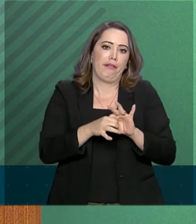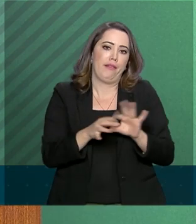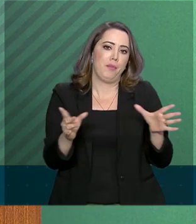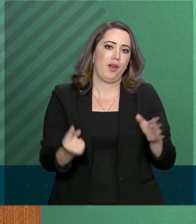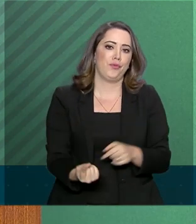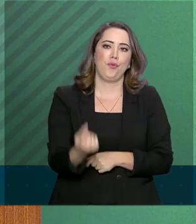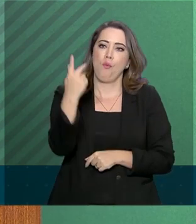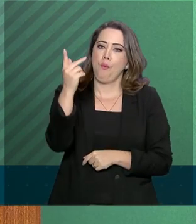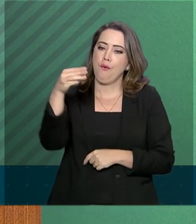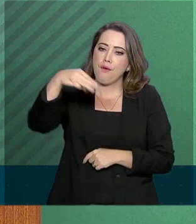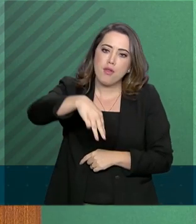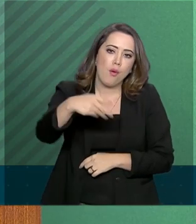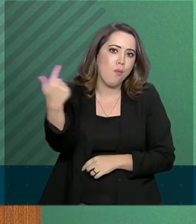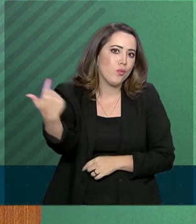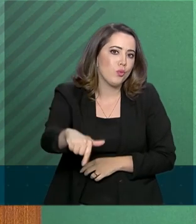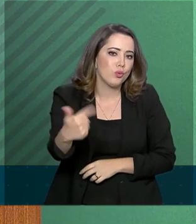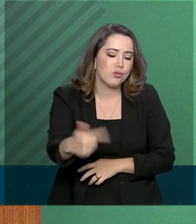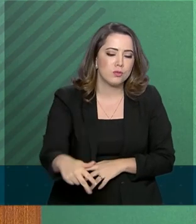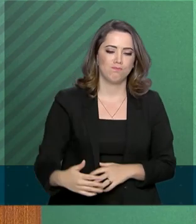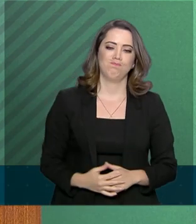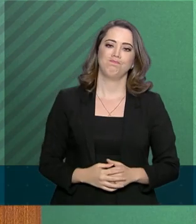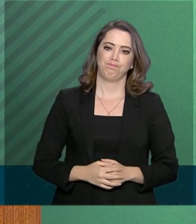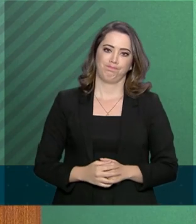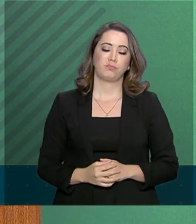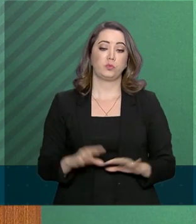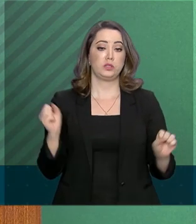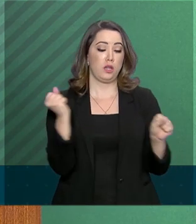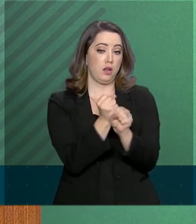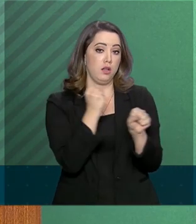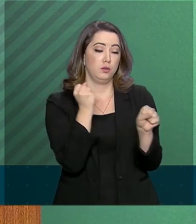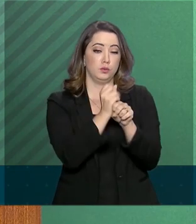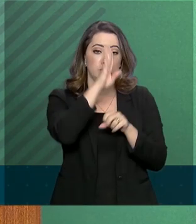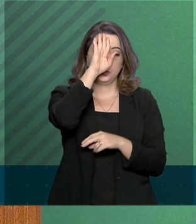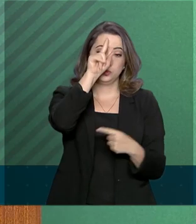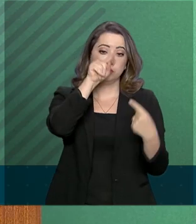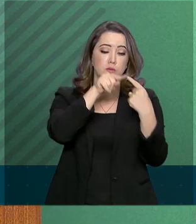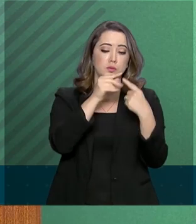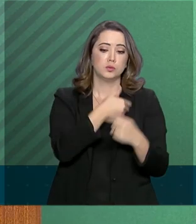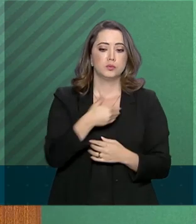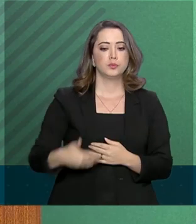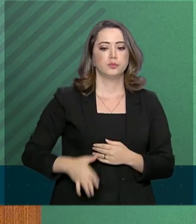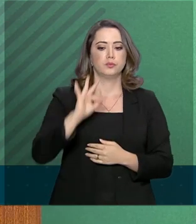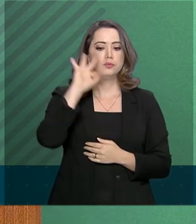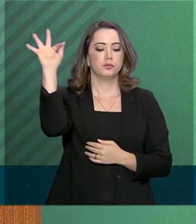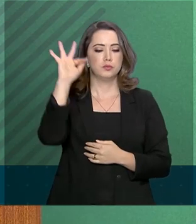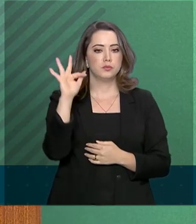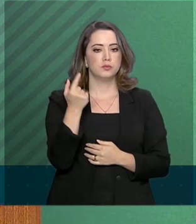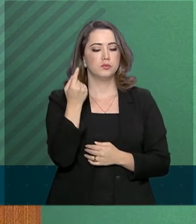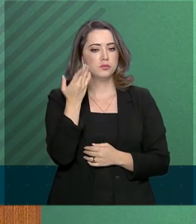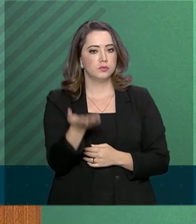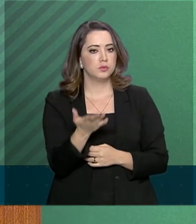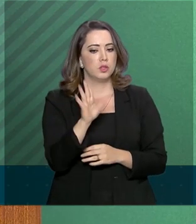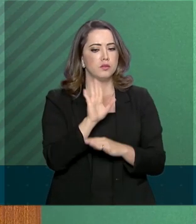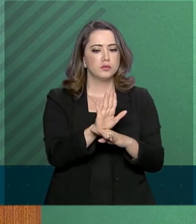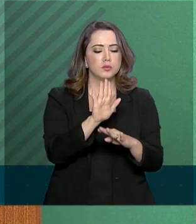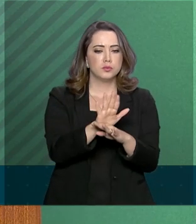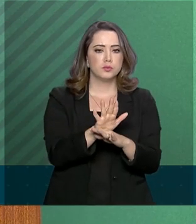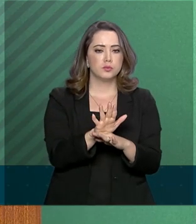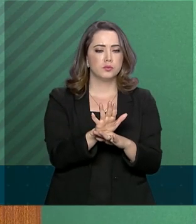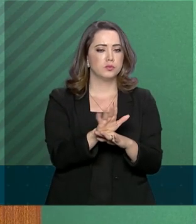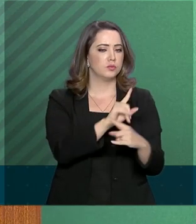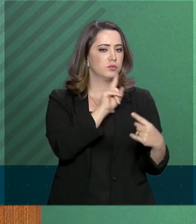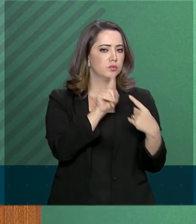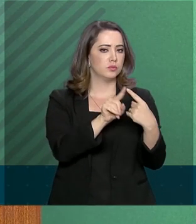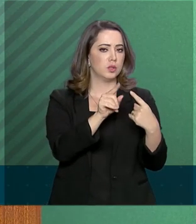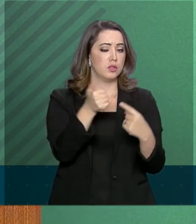a obra é uma das prioridades do governo federal vai beneficiar diretamente